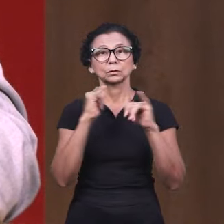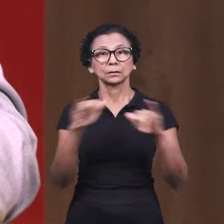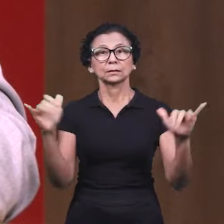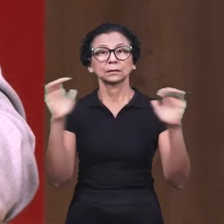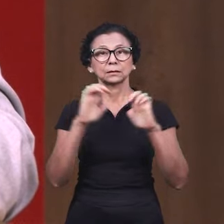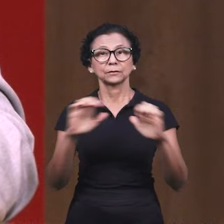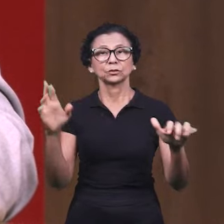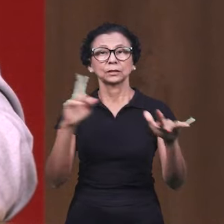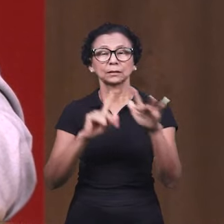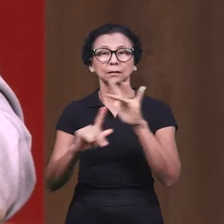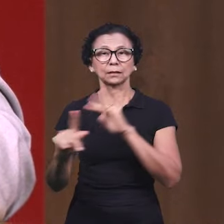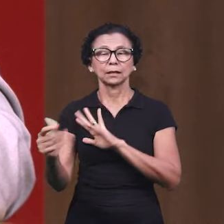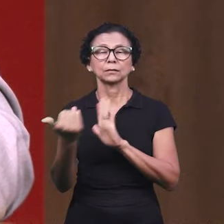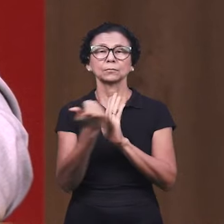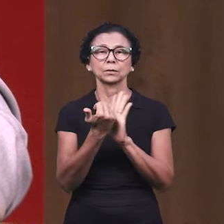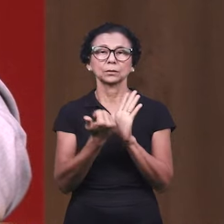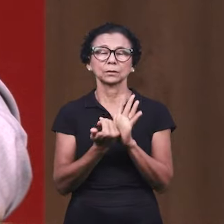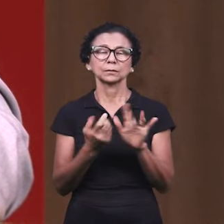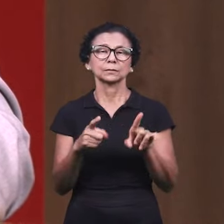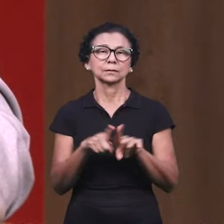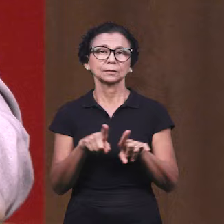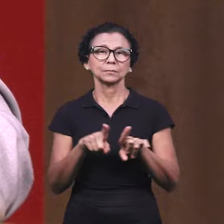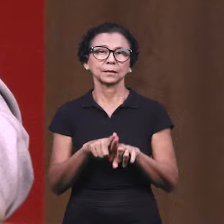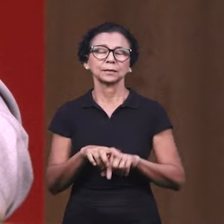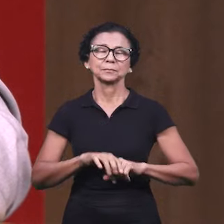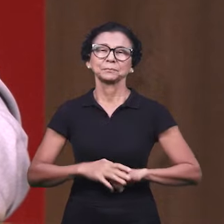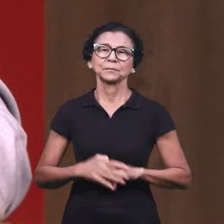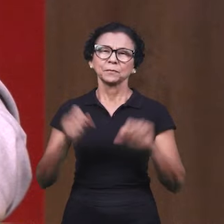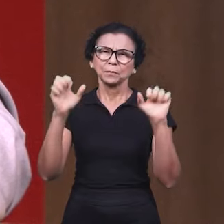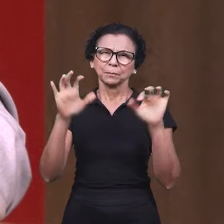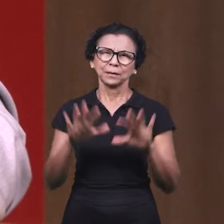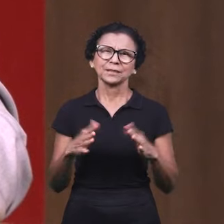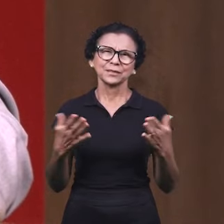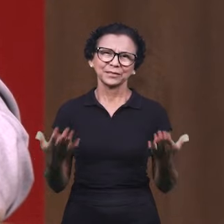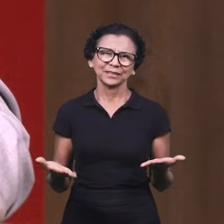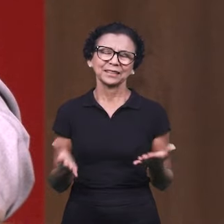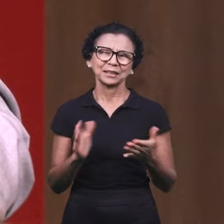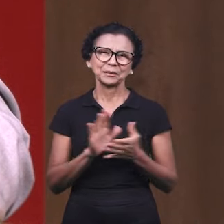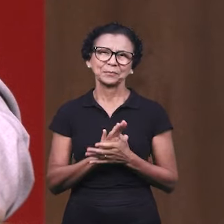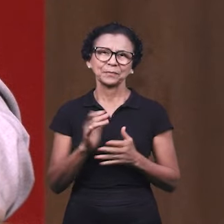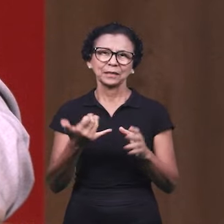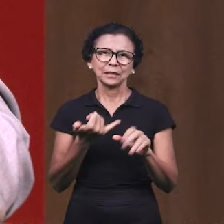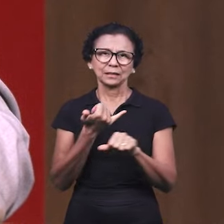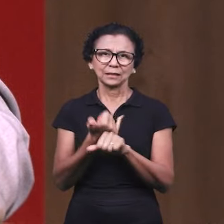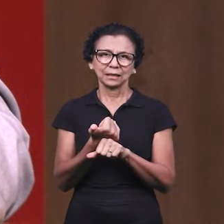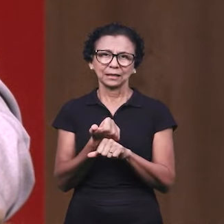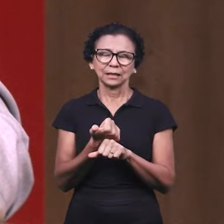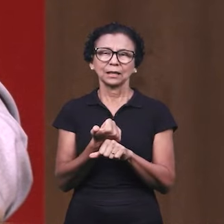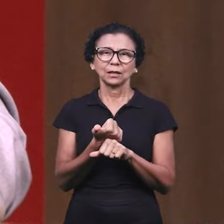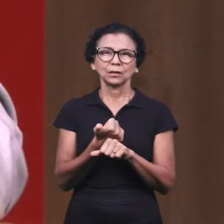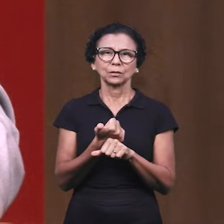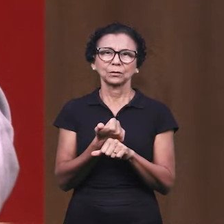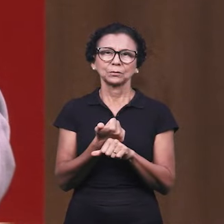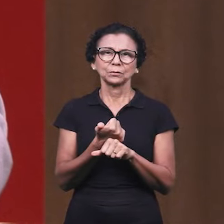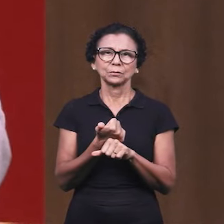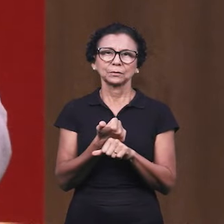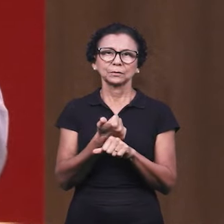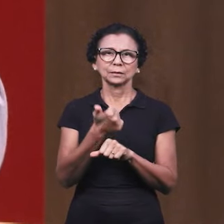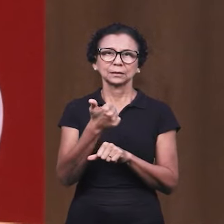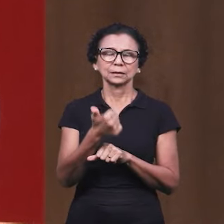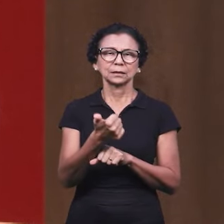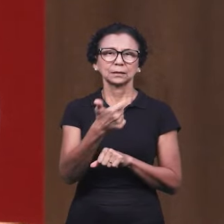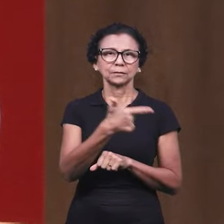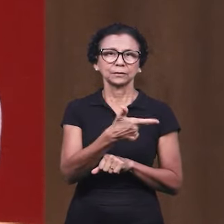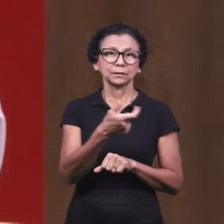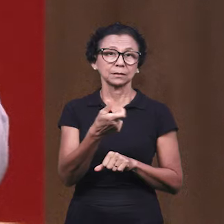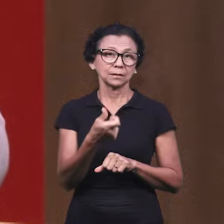Senhor tem nos dado a benção de viver aqui pela TV manaim e pelo canal da igreja cristão Maranata no YouTube nós estamos